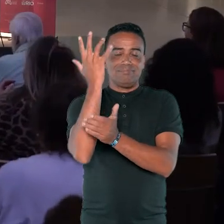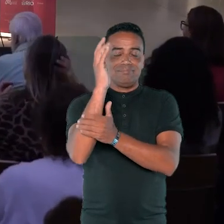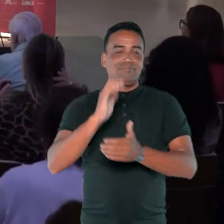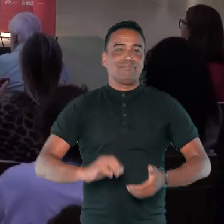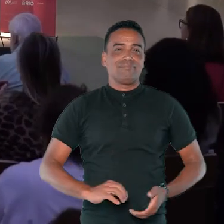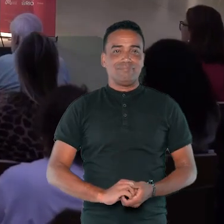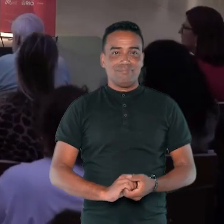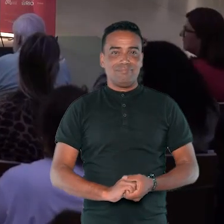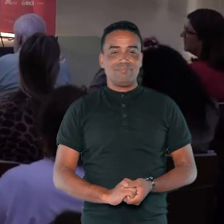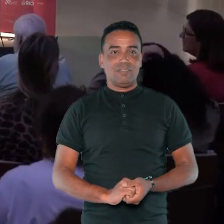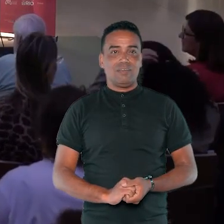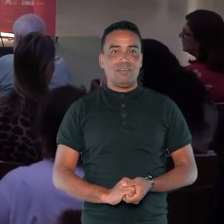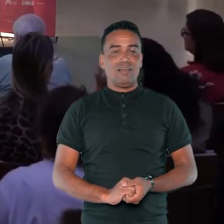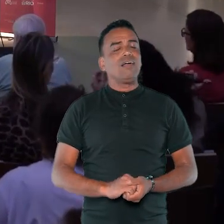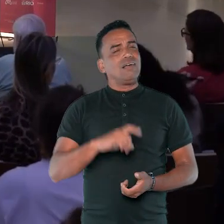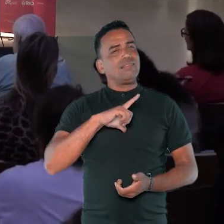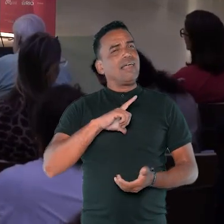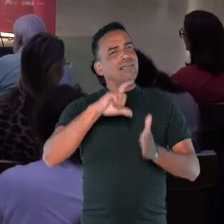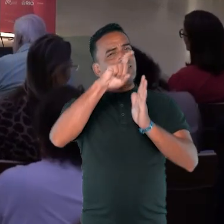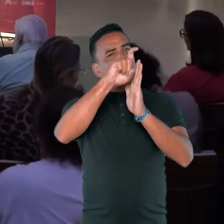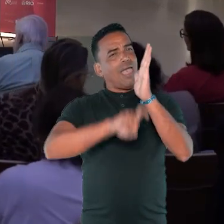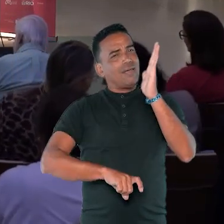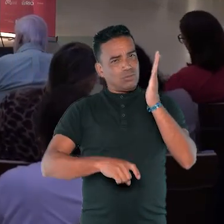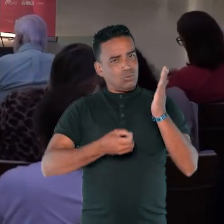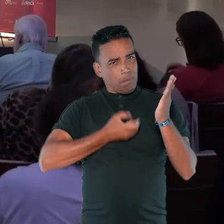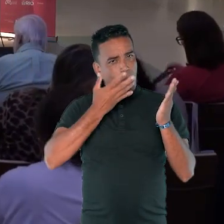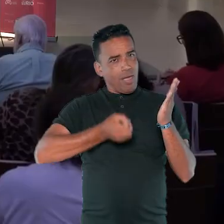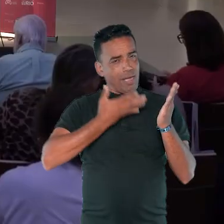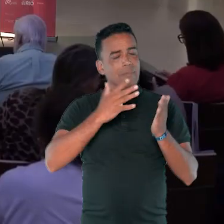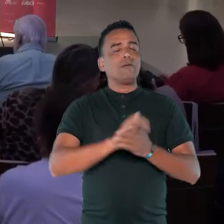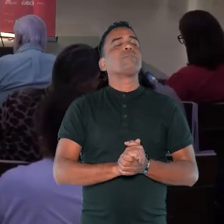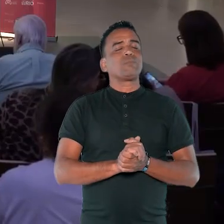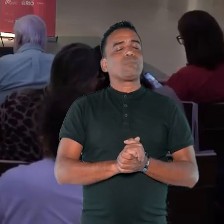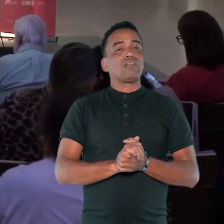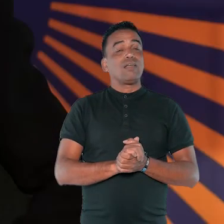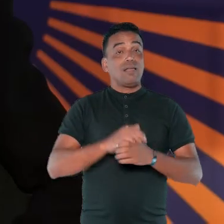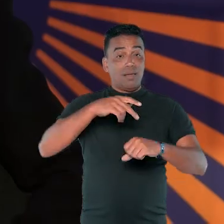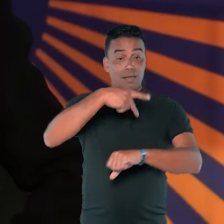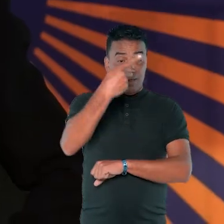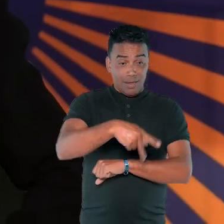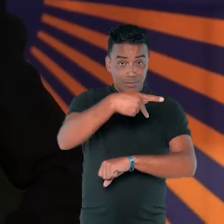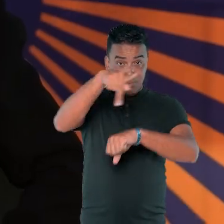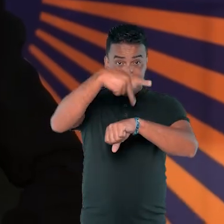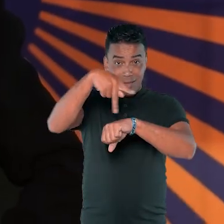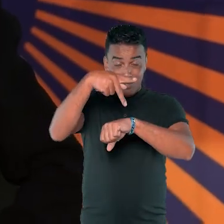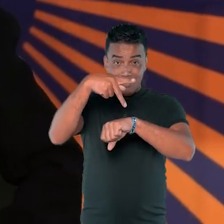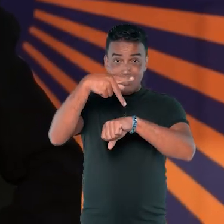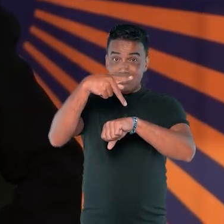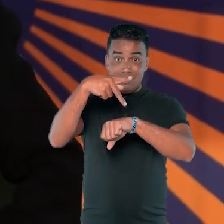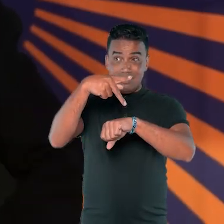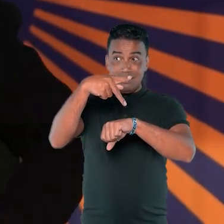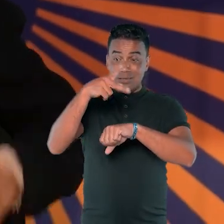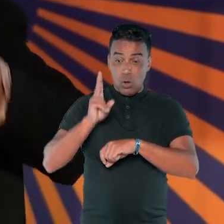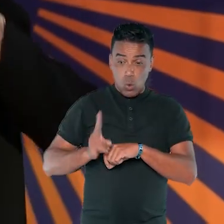Há uma passagem no poema em que o poeta diz: este é o país do descontínuo, onde nada